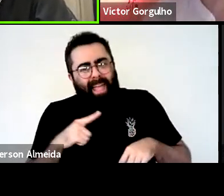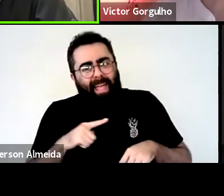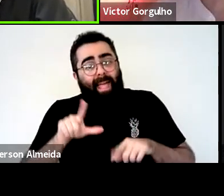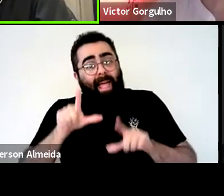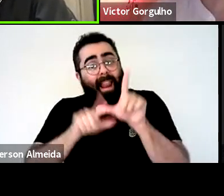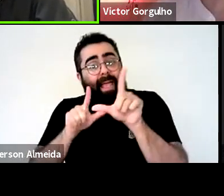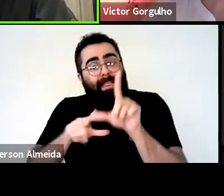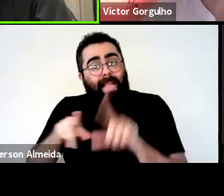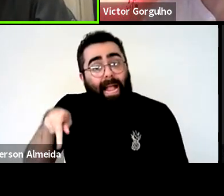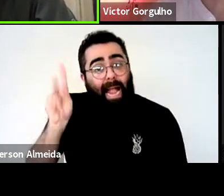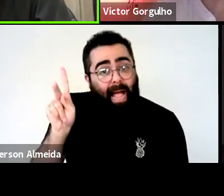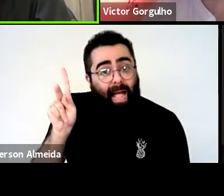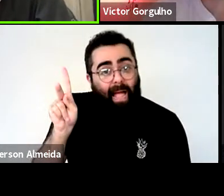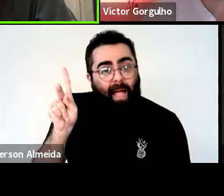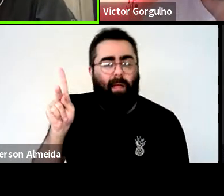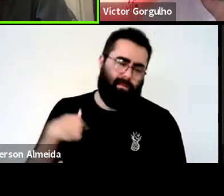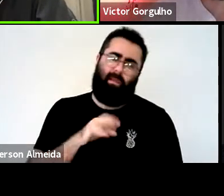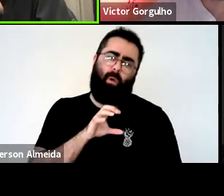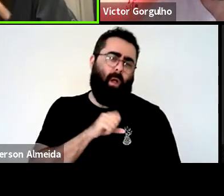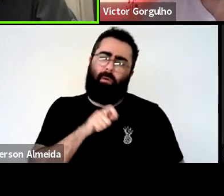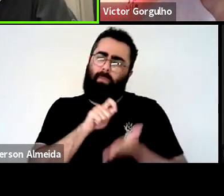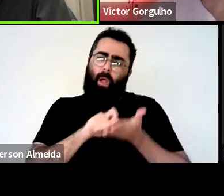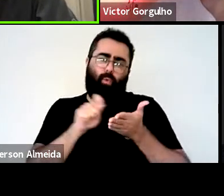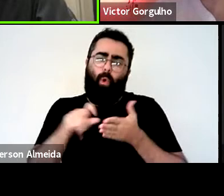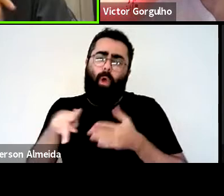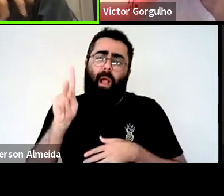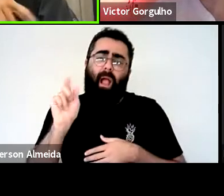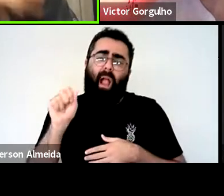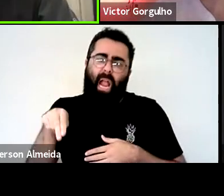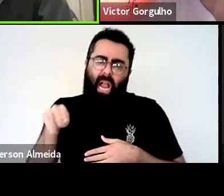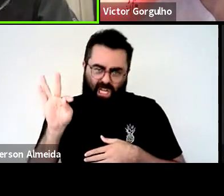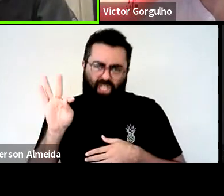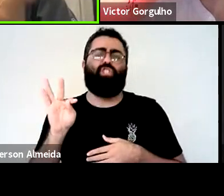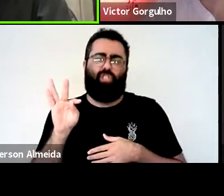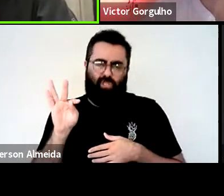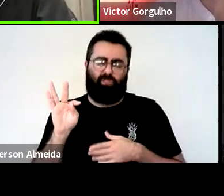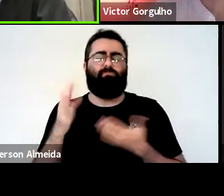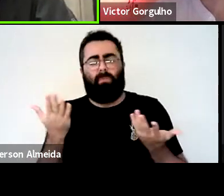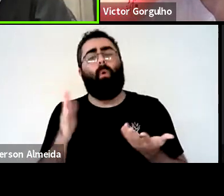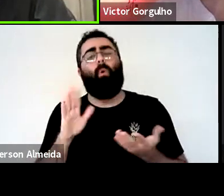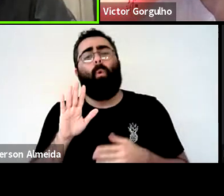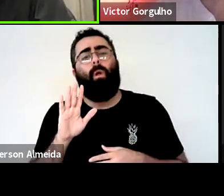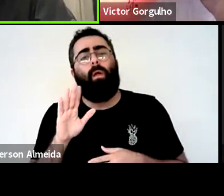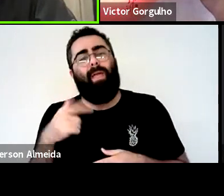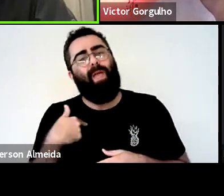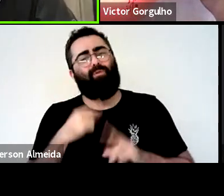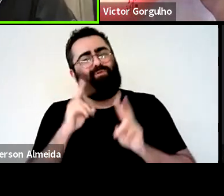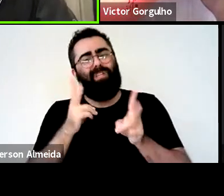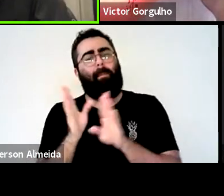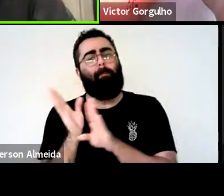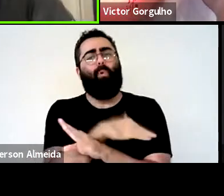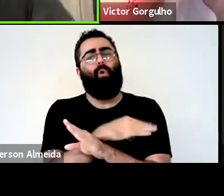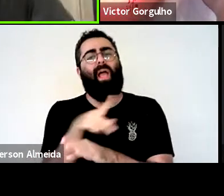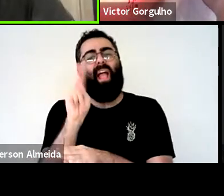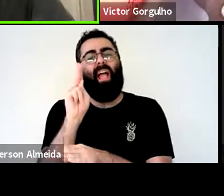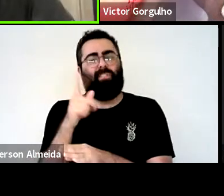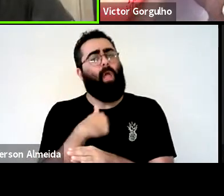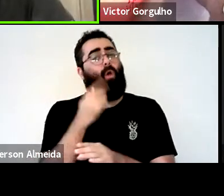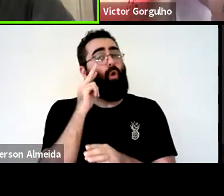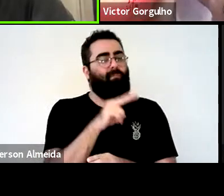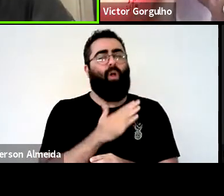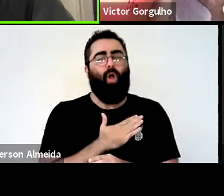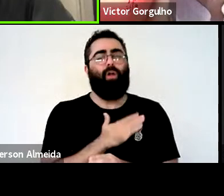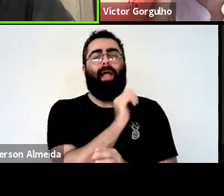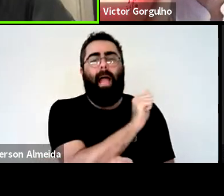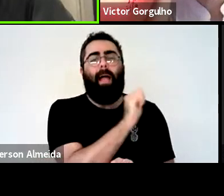Kant. E eu não gosto do Kant, eu li pouco, não tem saco. Então eu sempre pulava isso. Mas aí é muito,